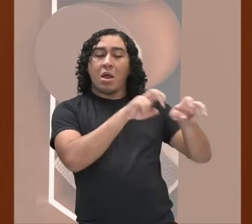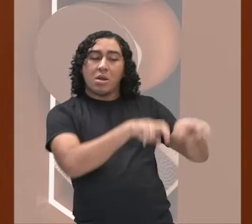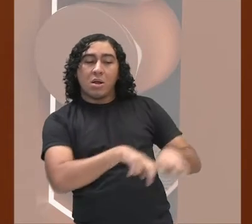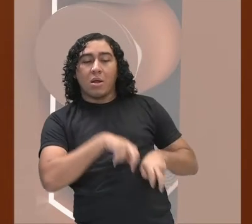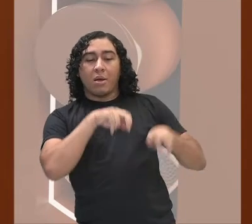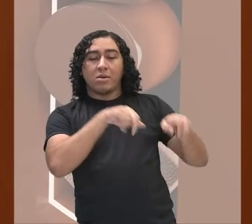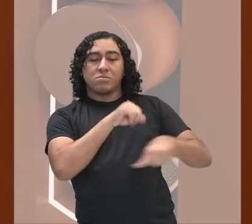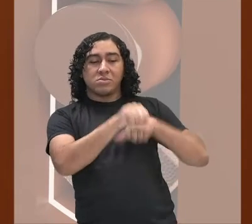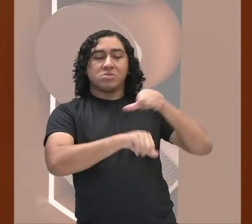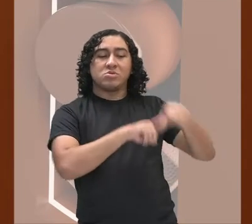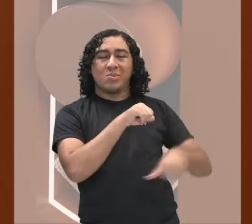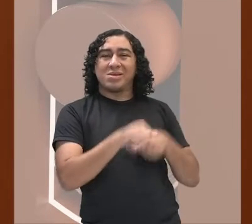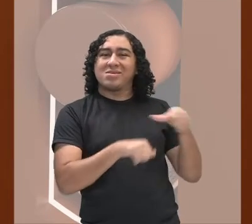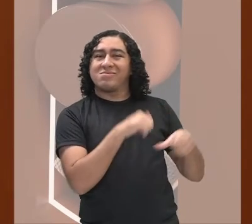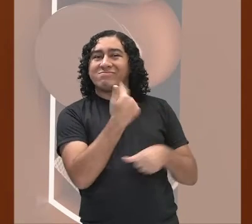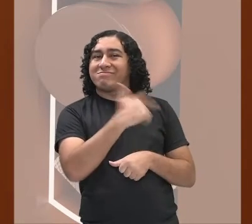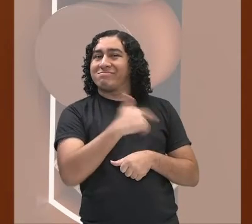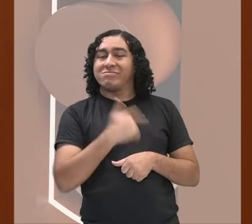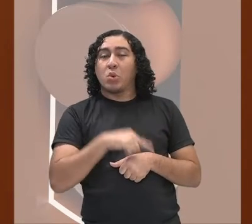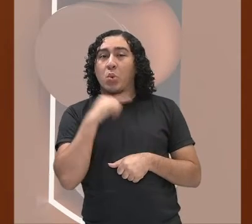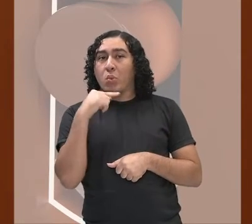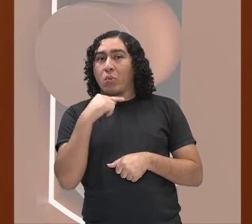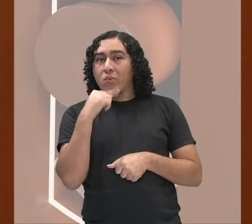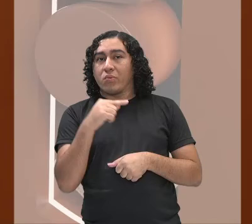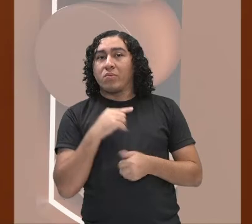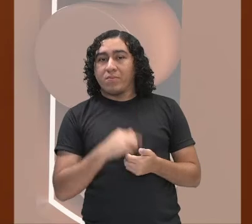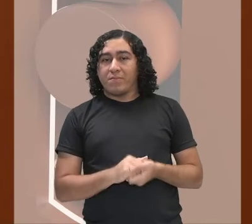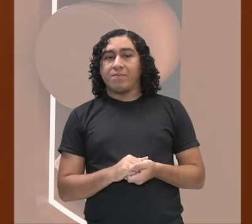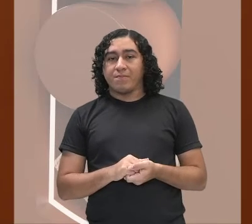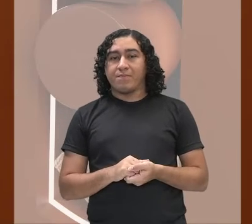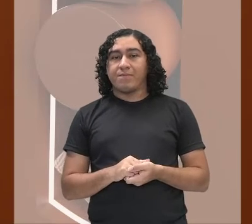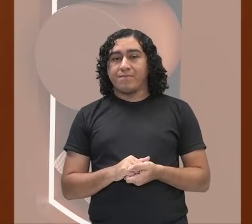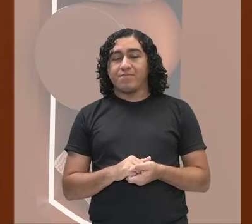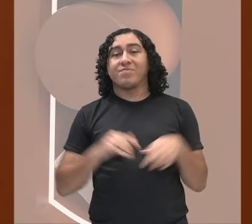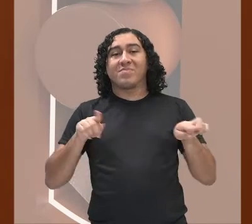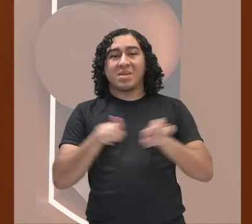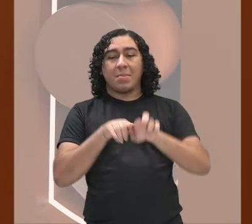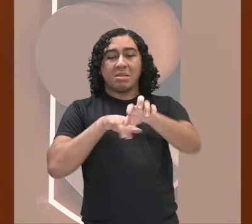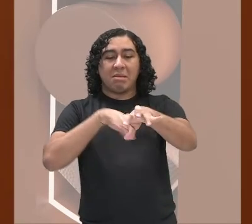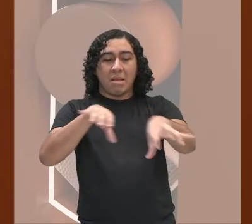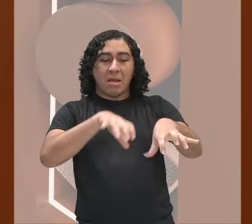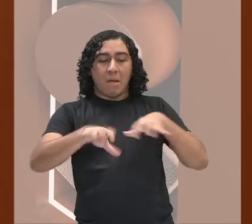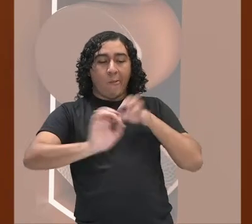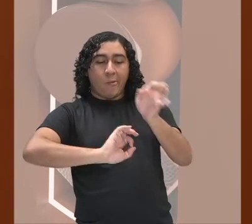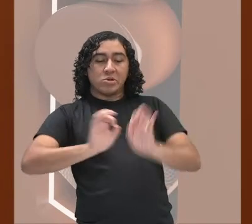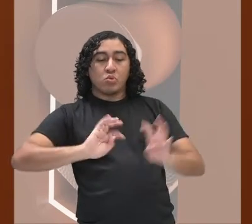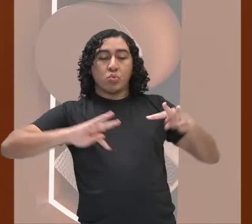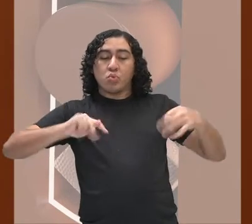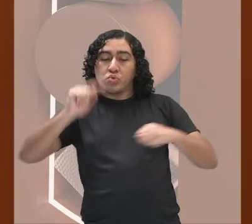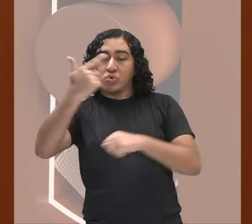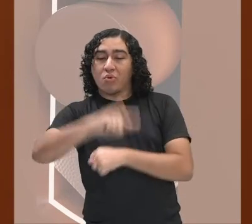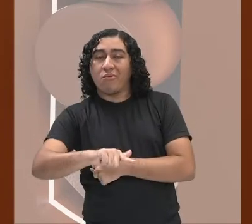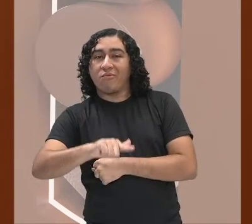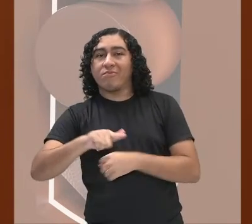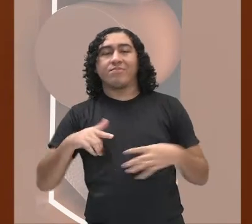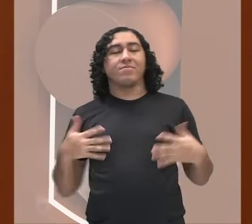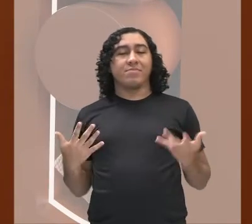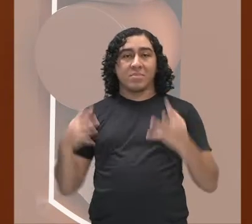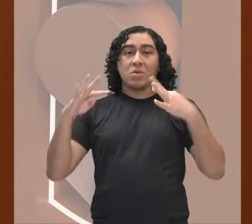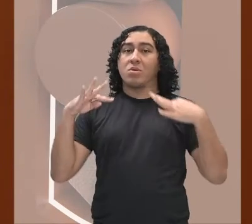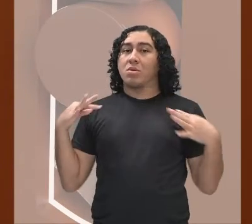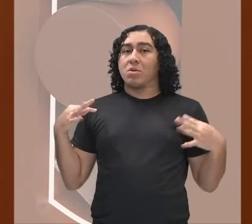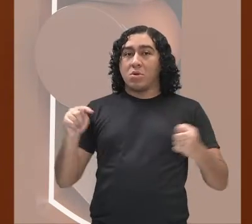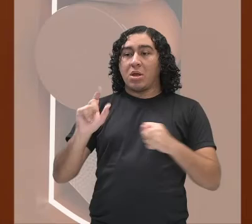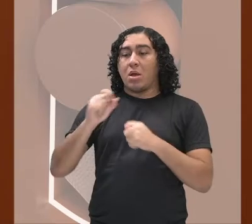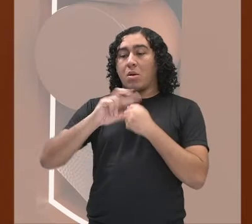país que também não fez reforma agrária ainda para valer, para redistribuição das terras, tudo isso é